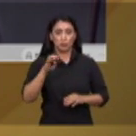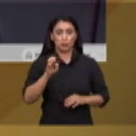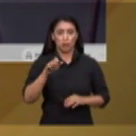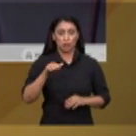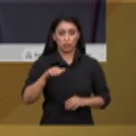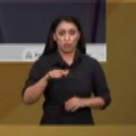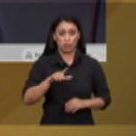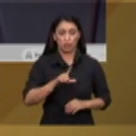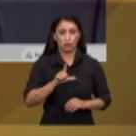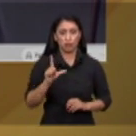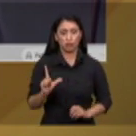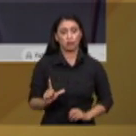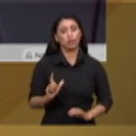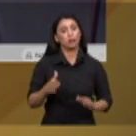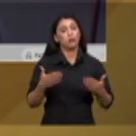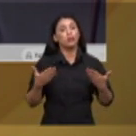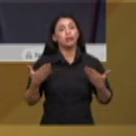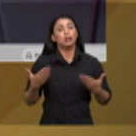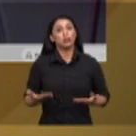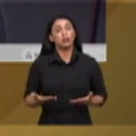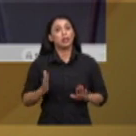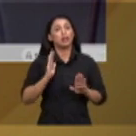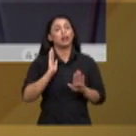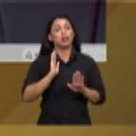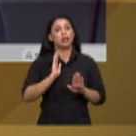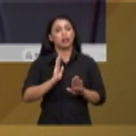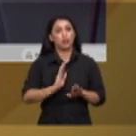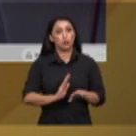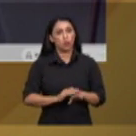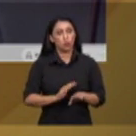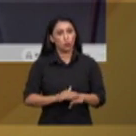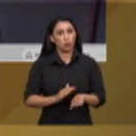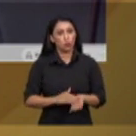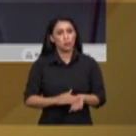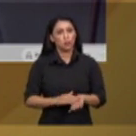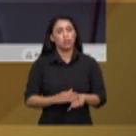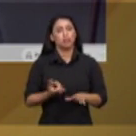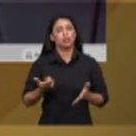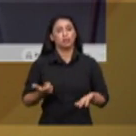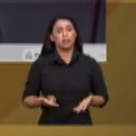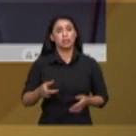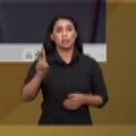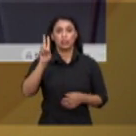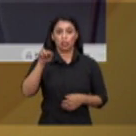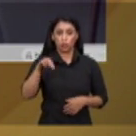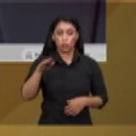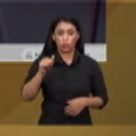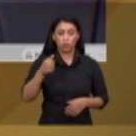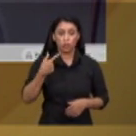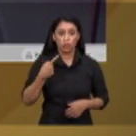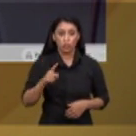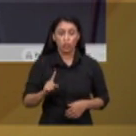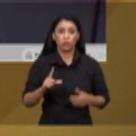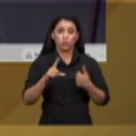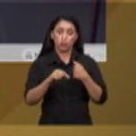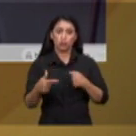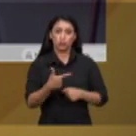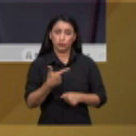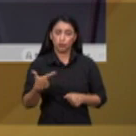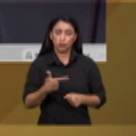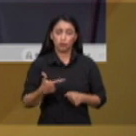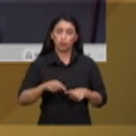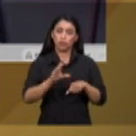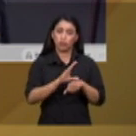penal, obviamente, é da competência legislativa privativa da União, na forma do artigo 22, inciso 1º da